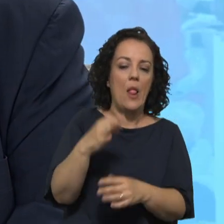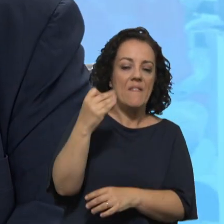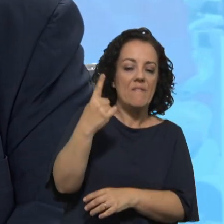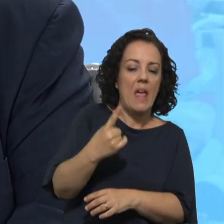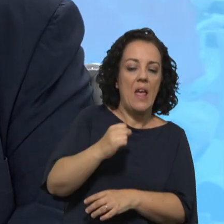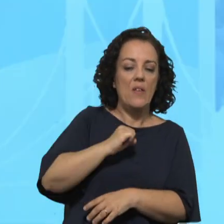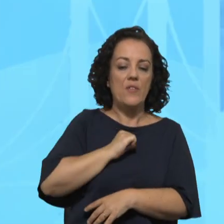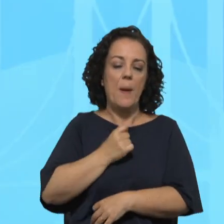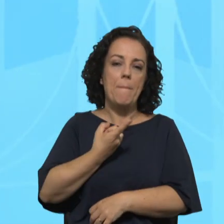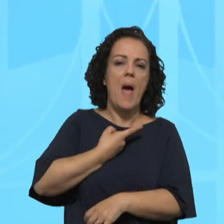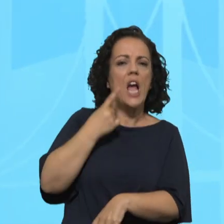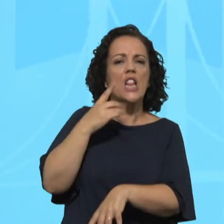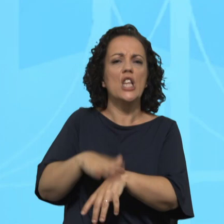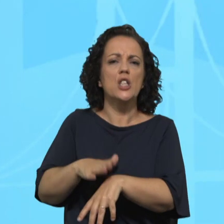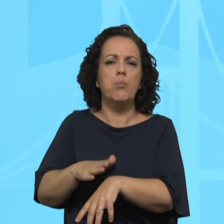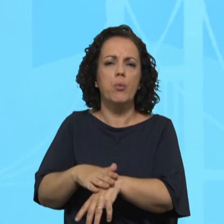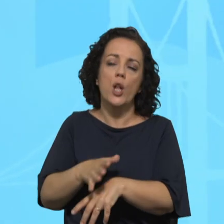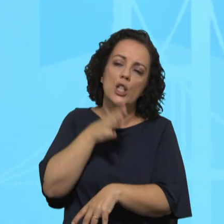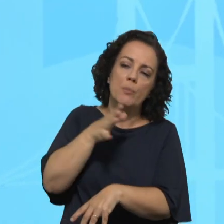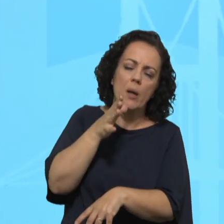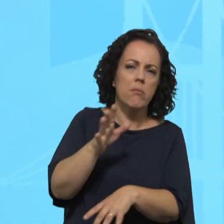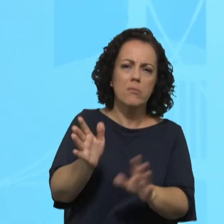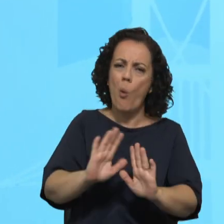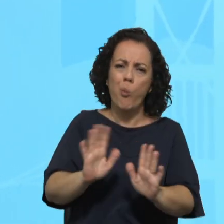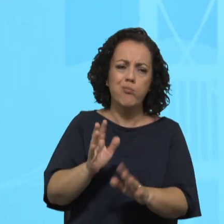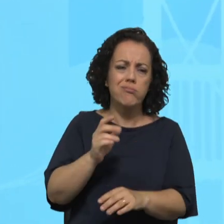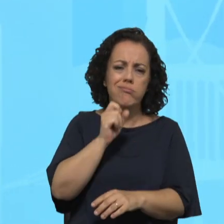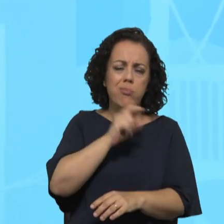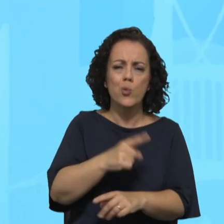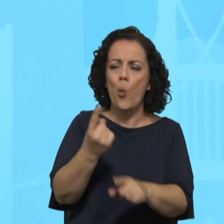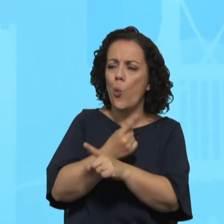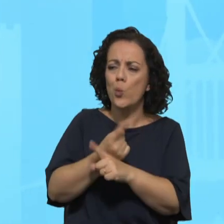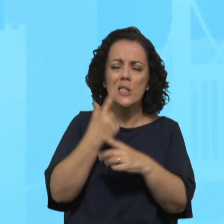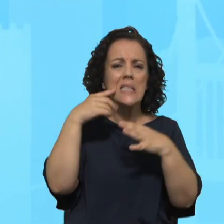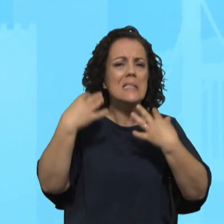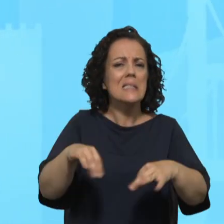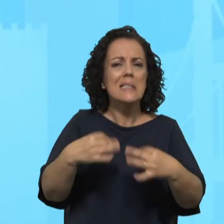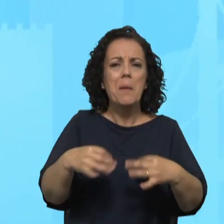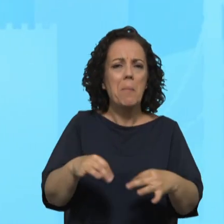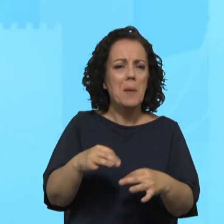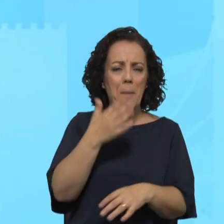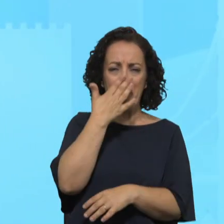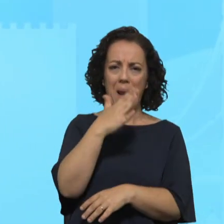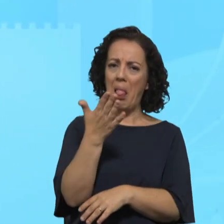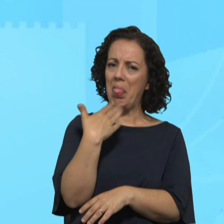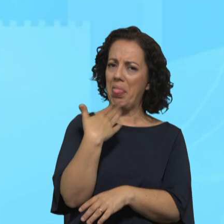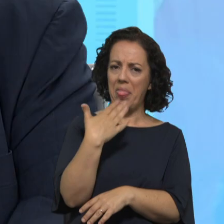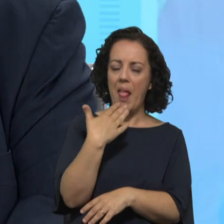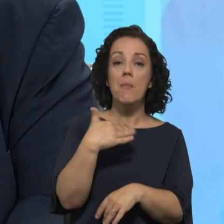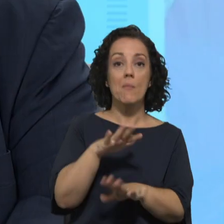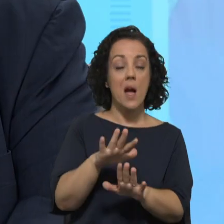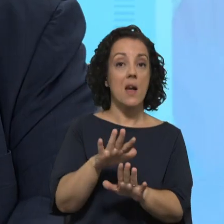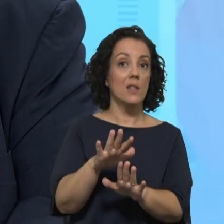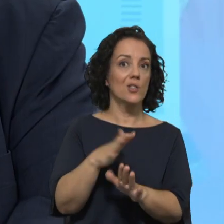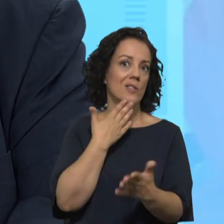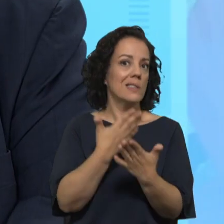sim, tenho que dar testemunho. O testemunho passa pelos gestos mais simples, às vezes mais insignificantes da vida. Sobretudo pelas grandes